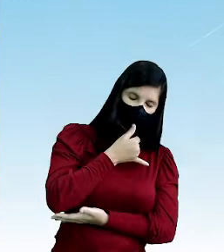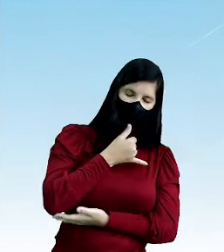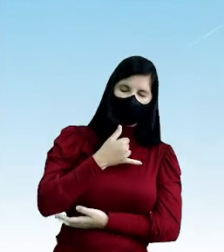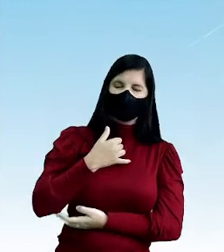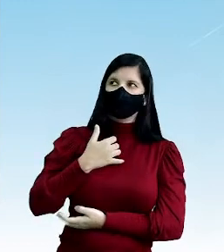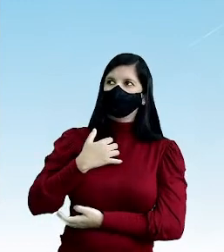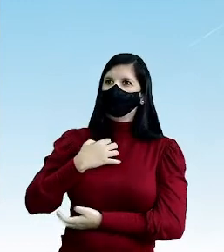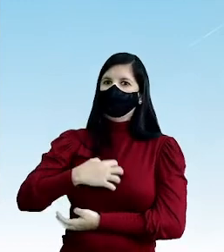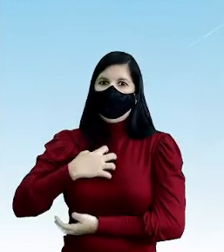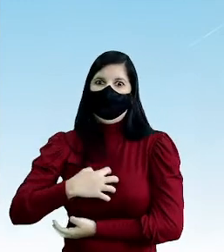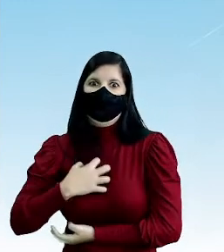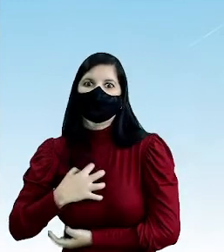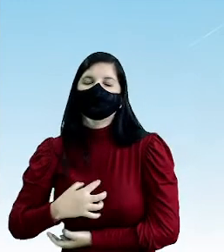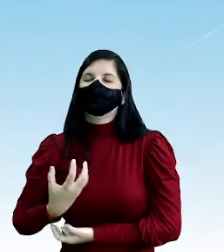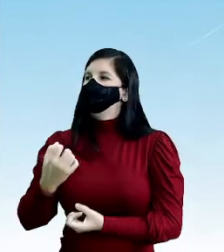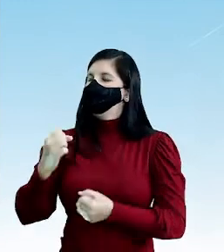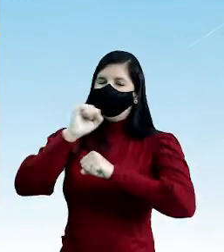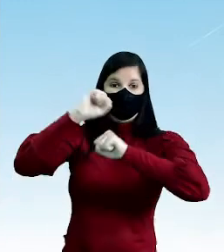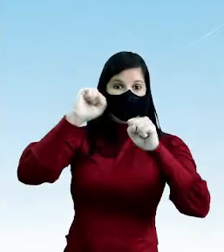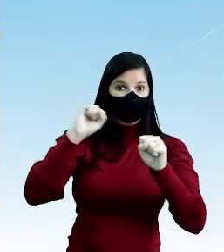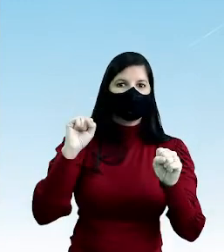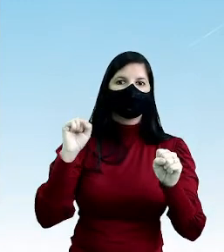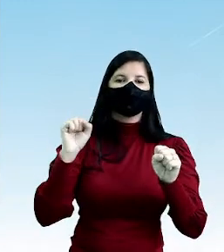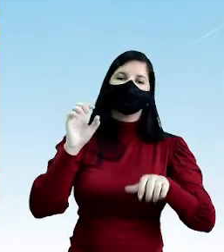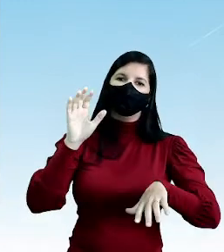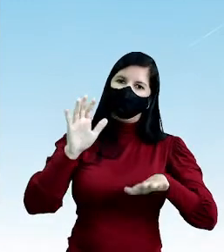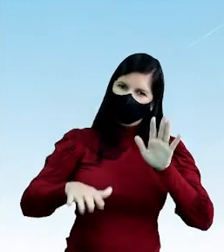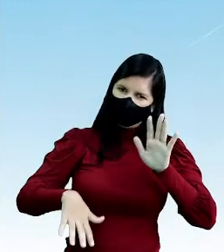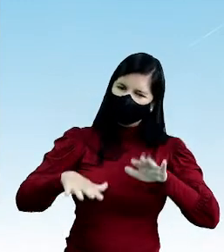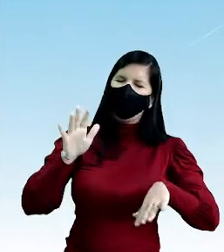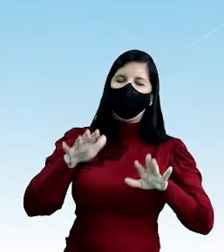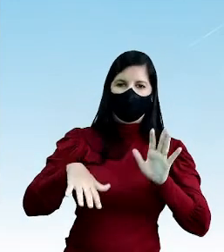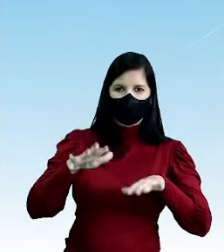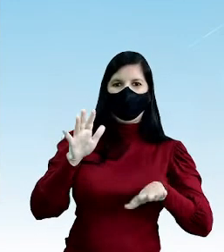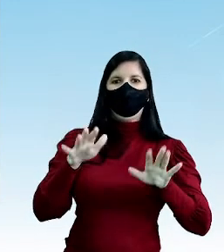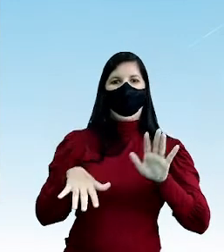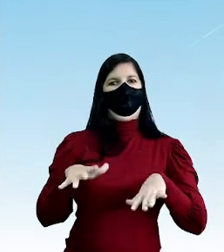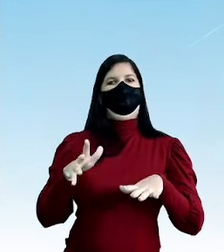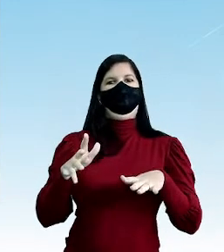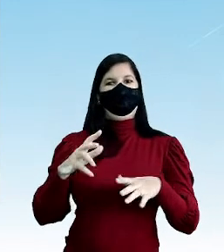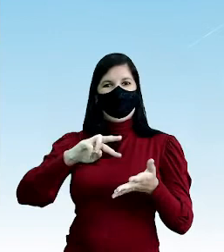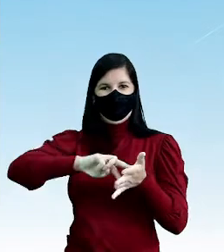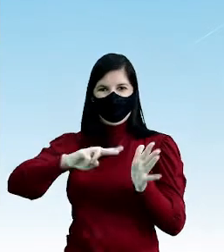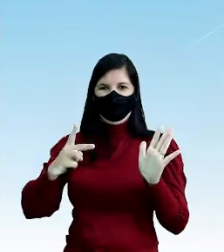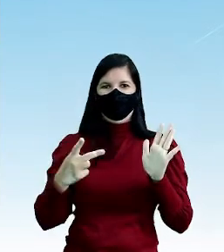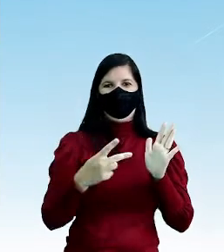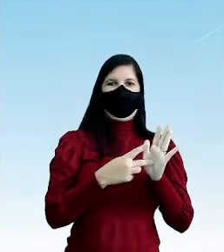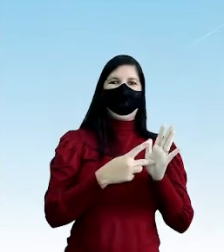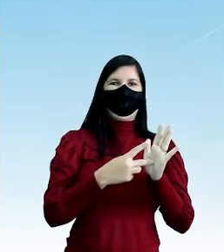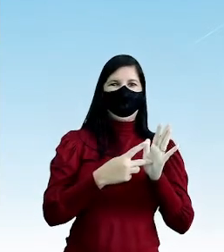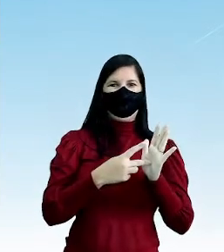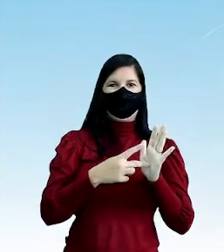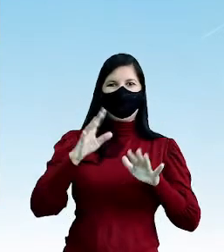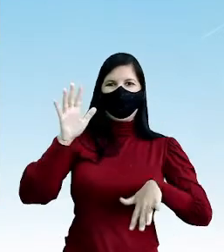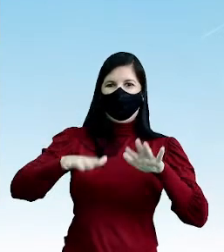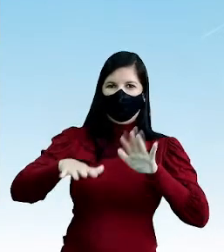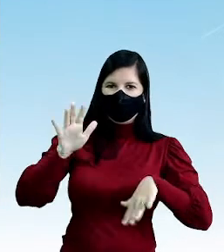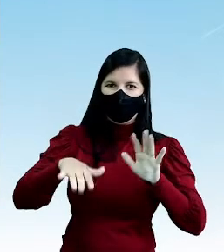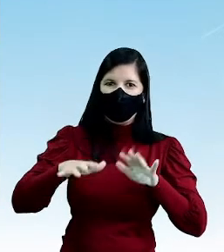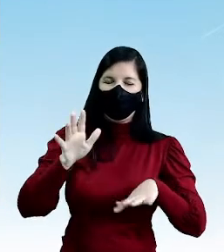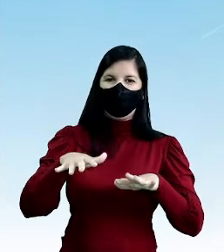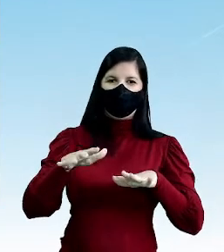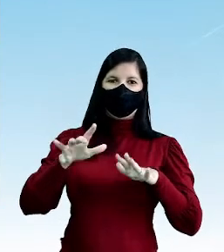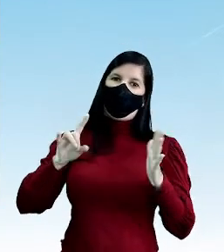raiva. Então, e cada dança ela vai ter, o seu significado, Então, vai ter o